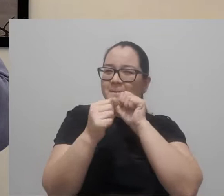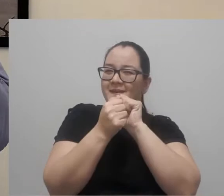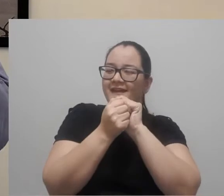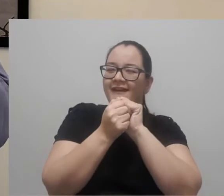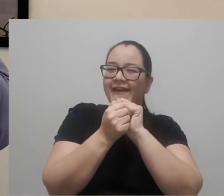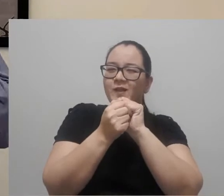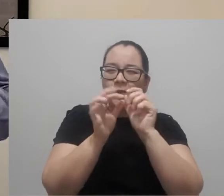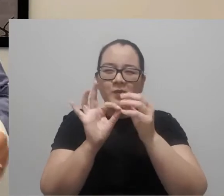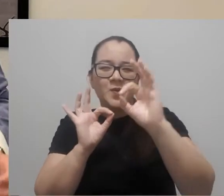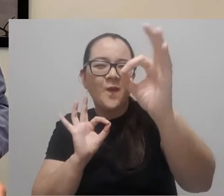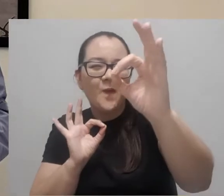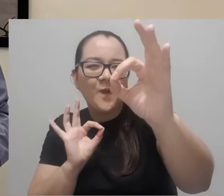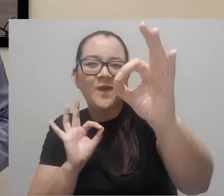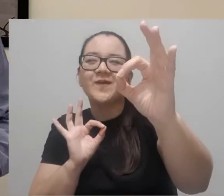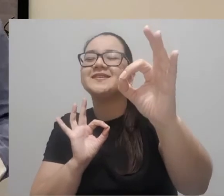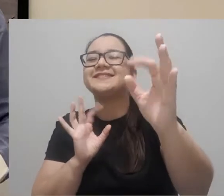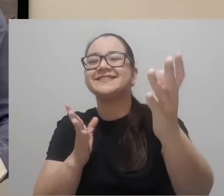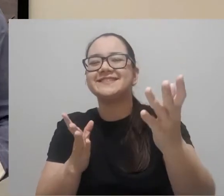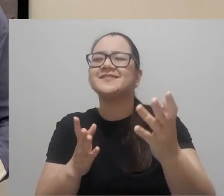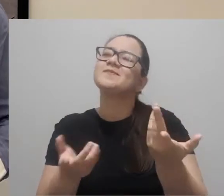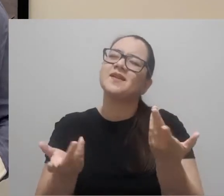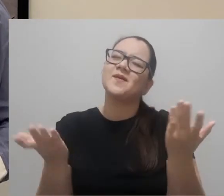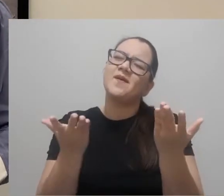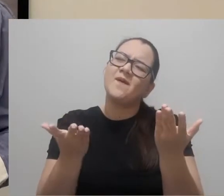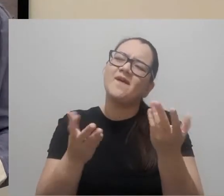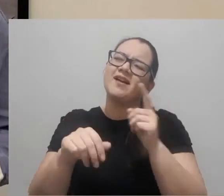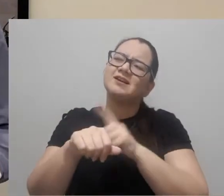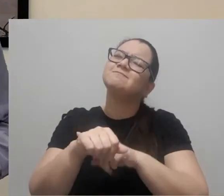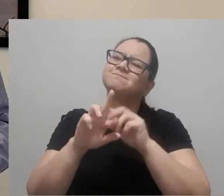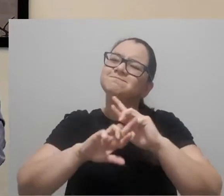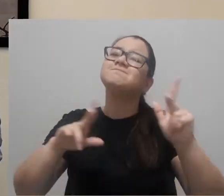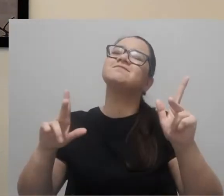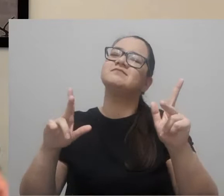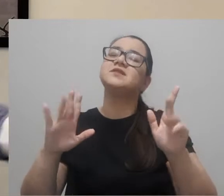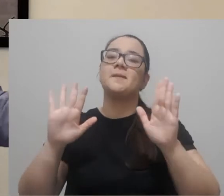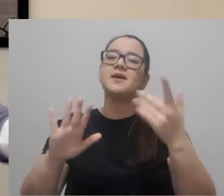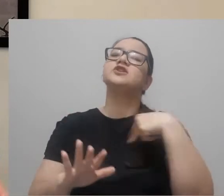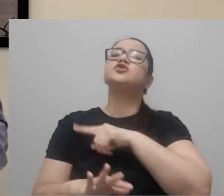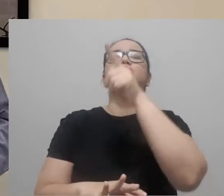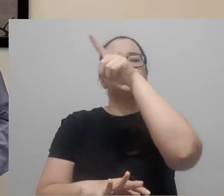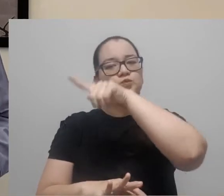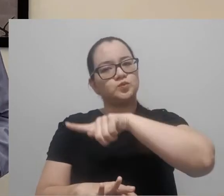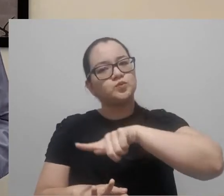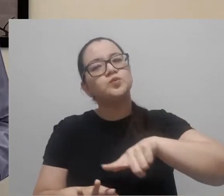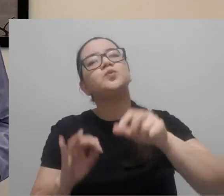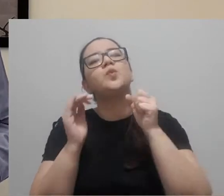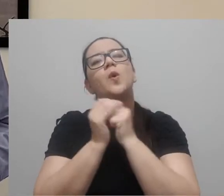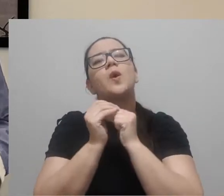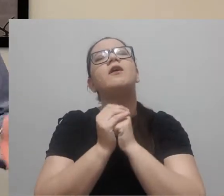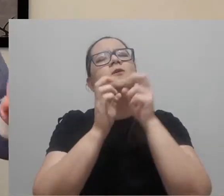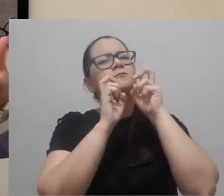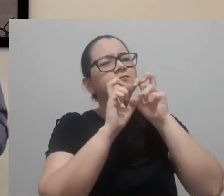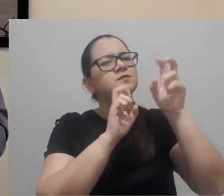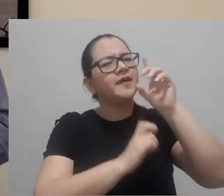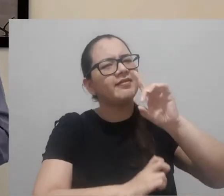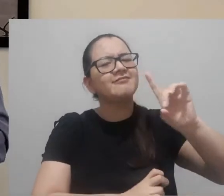ficam ali. É um tempo diferente, né? Mas continuamos orando, clamando ao Senhor